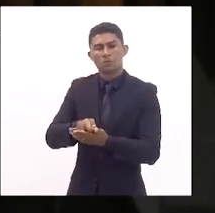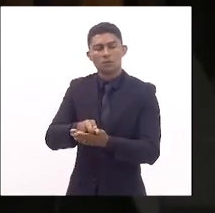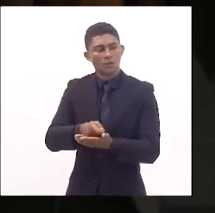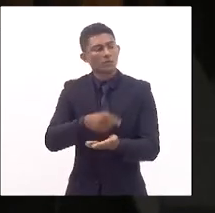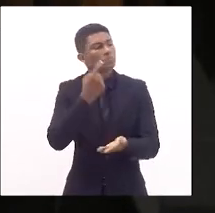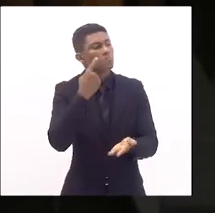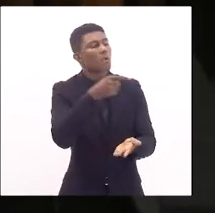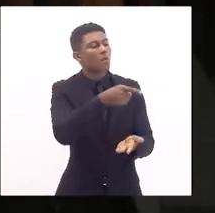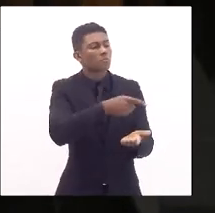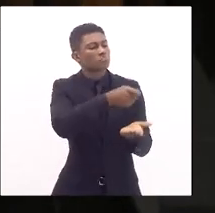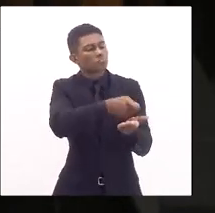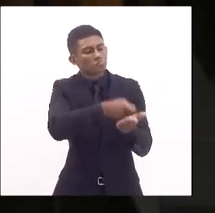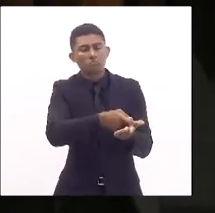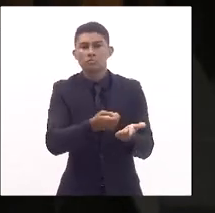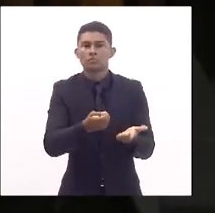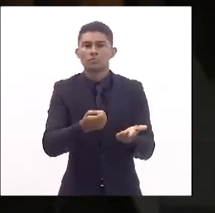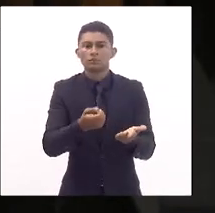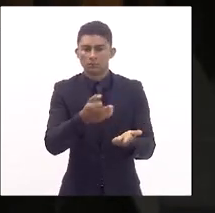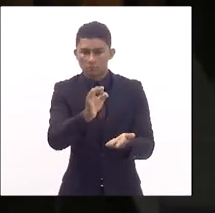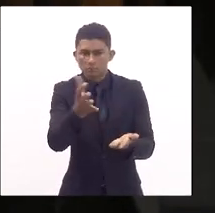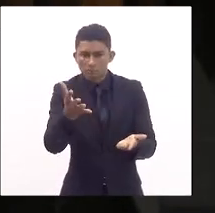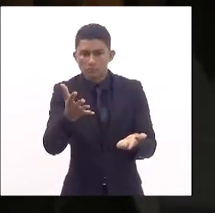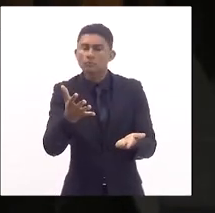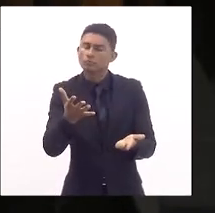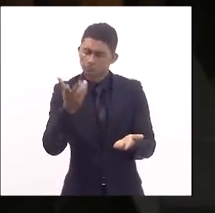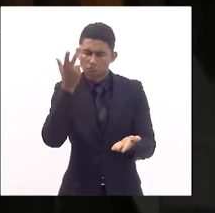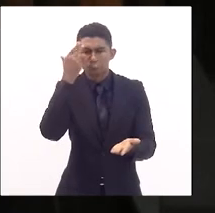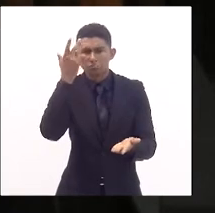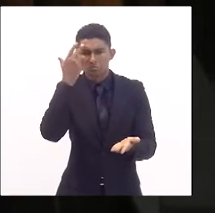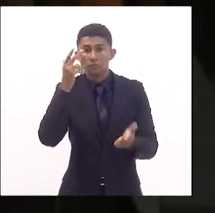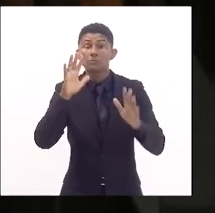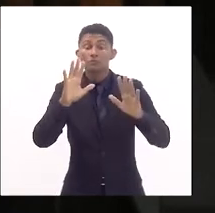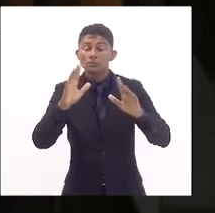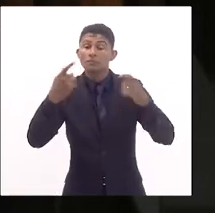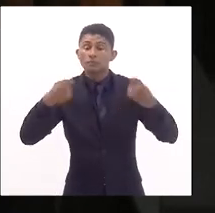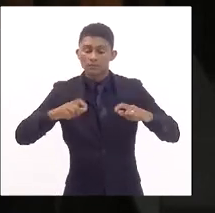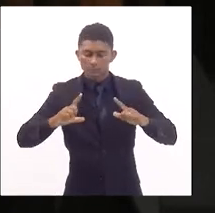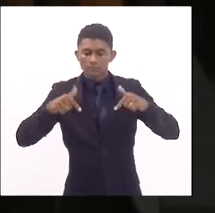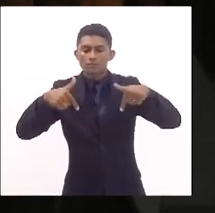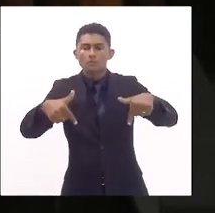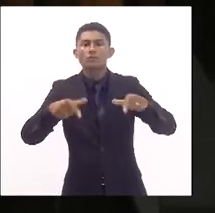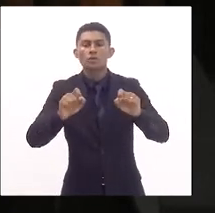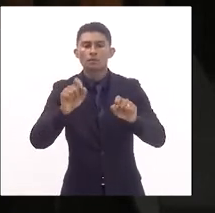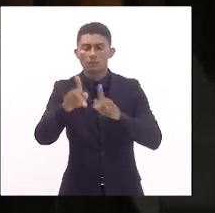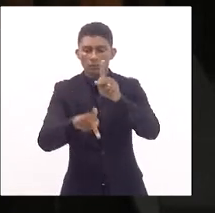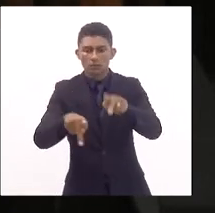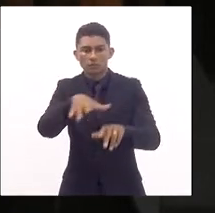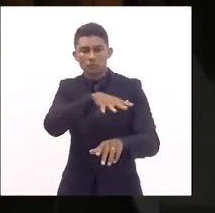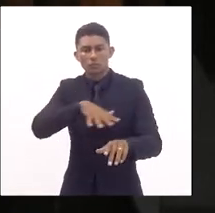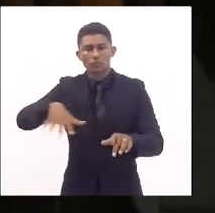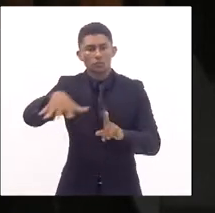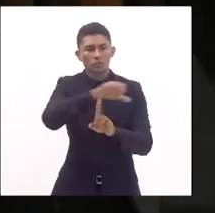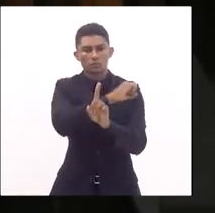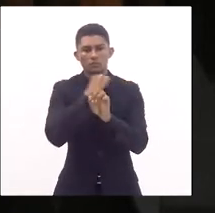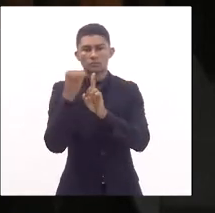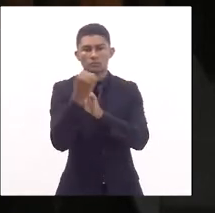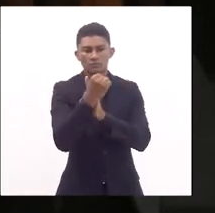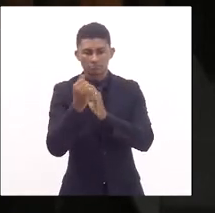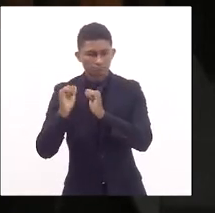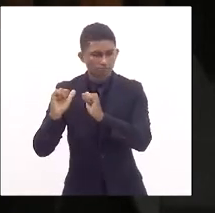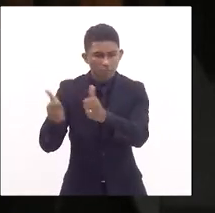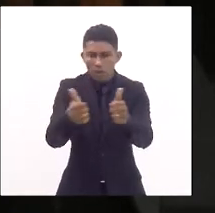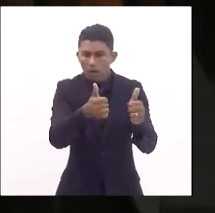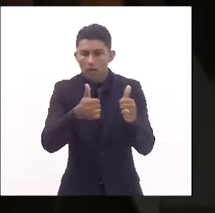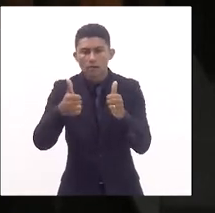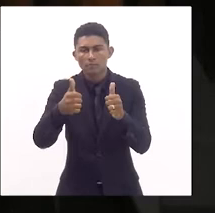é mas que vise nas suas atitudes o bem-estar coletivo bem-estar social aí me